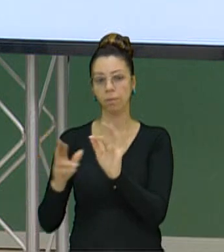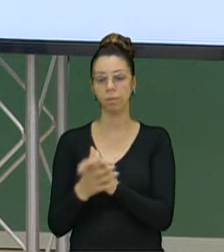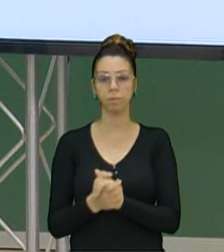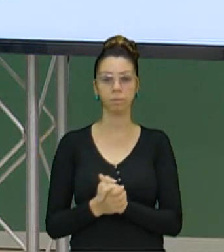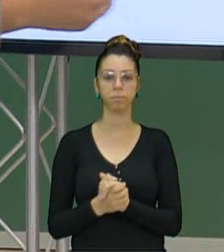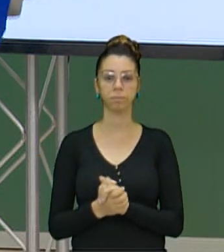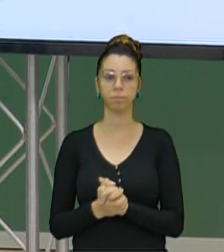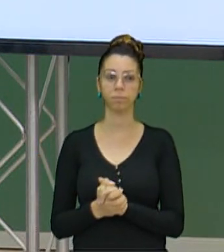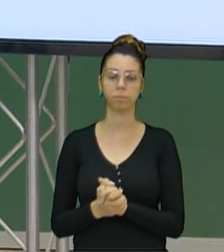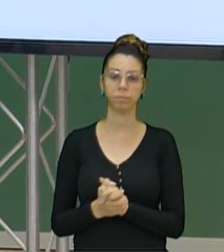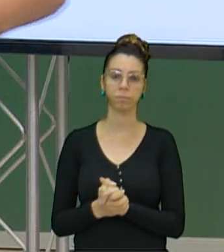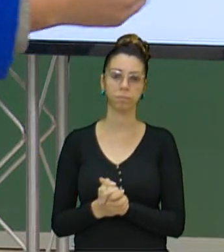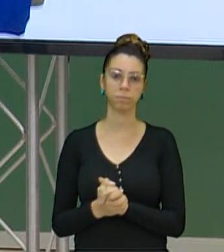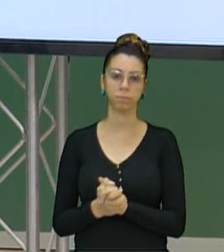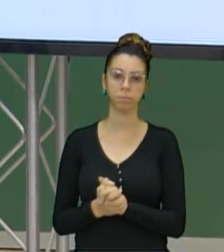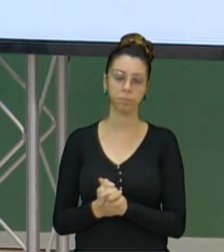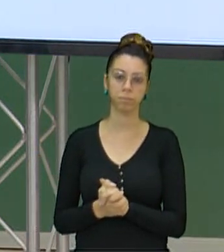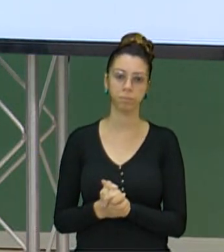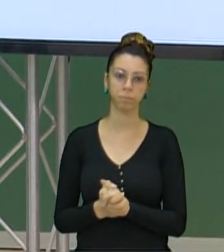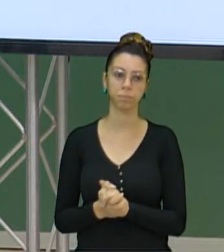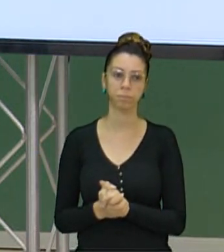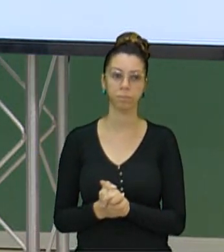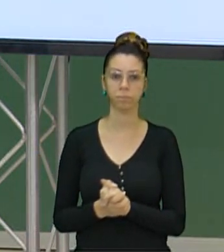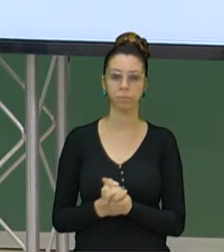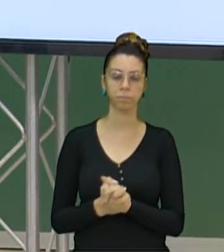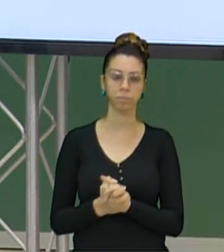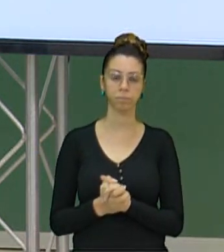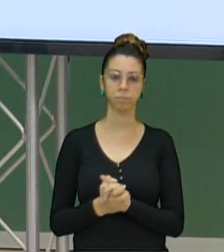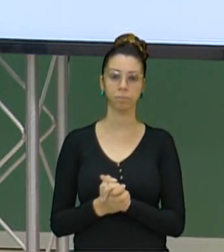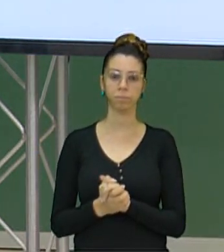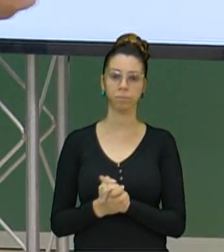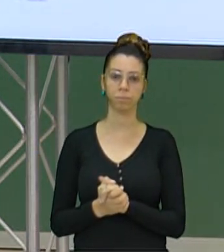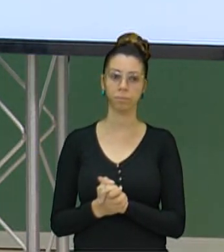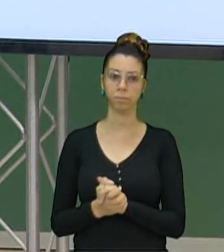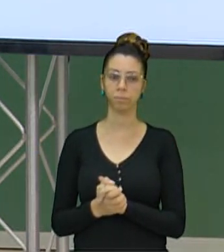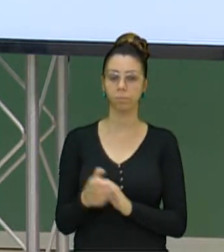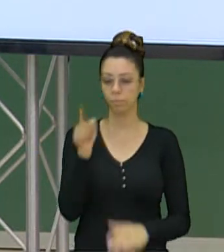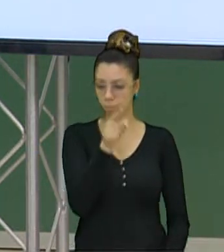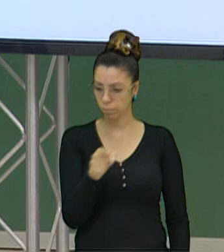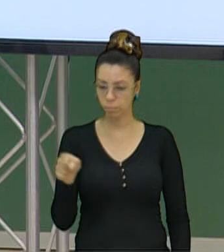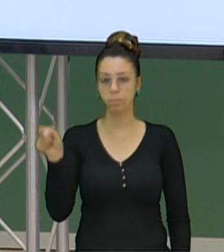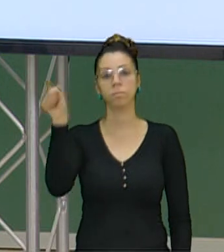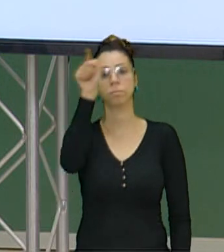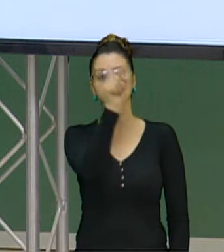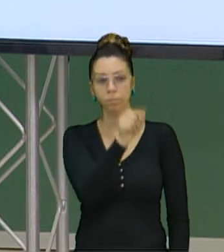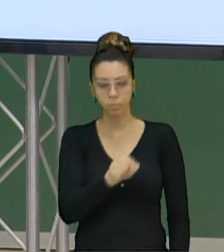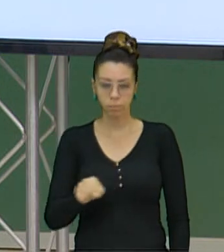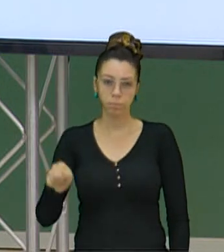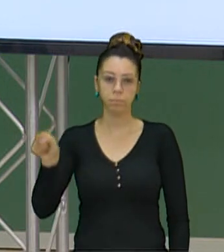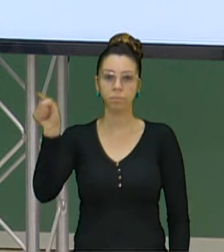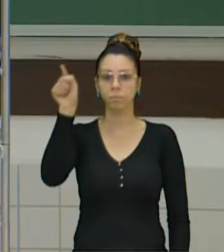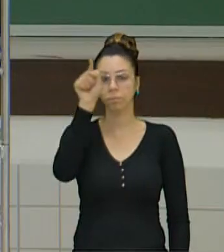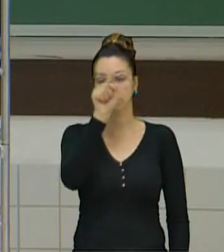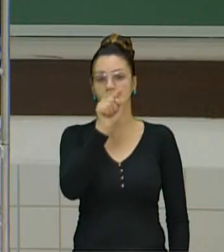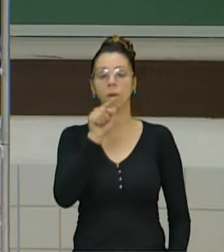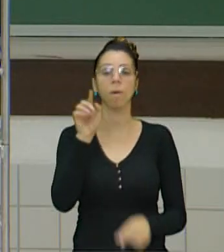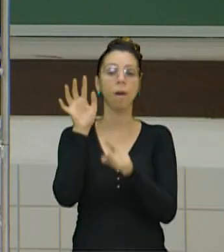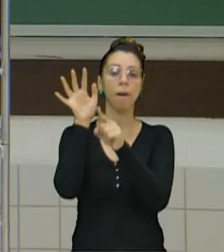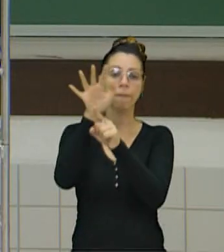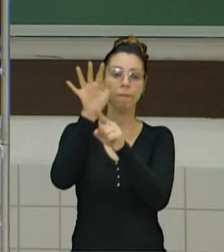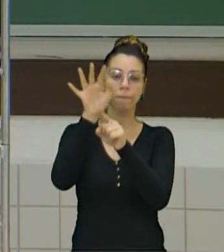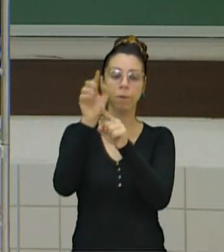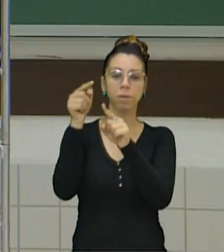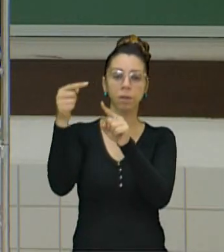teria aqui, né, por exemplo, um objeto que está tendo uma trajetória circular, você teria que a força que está puxando ela